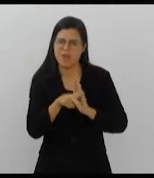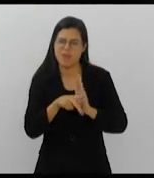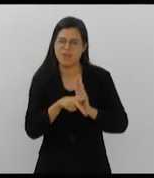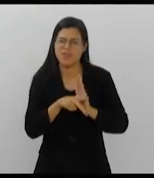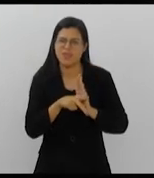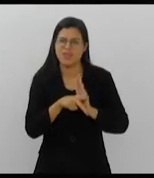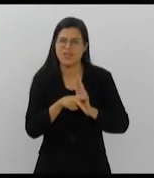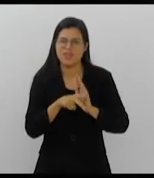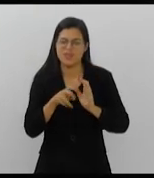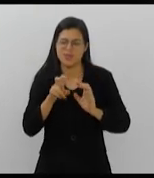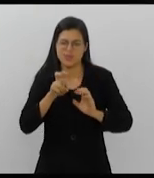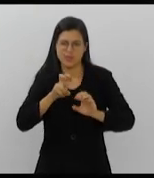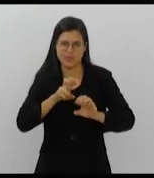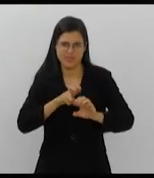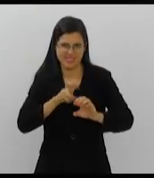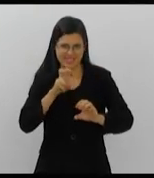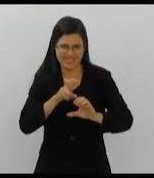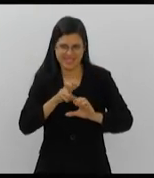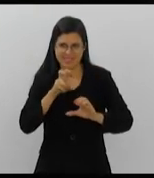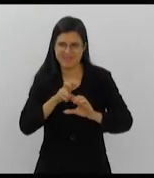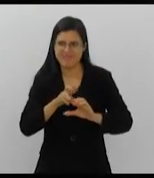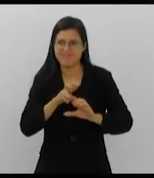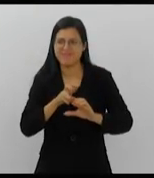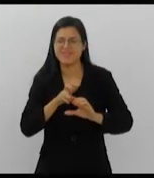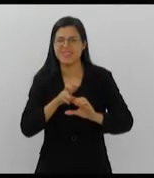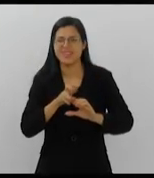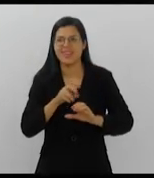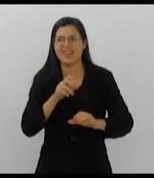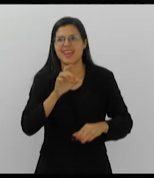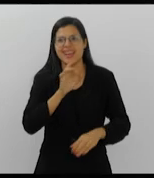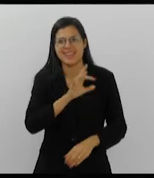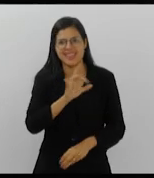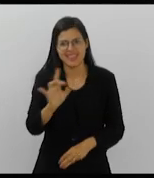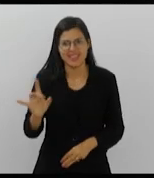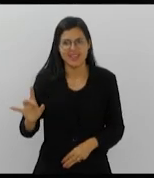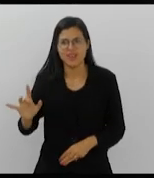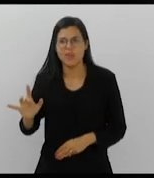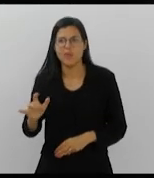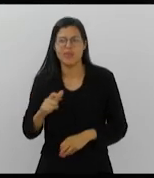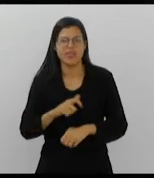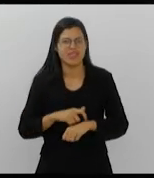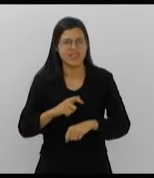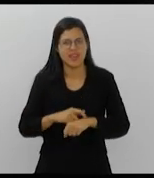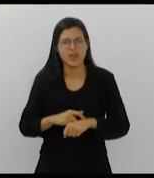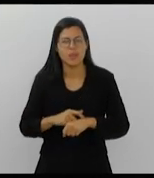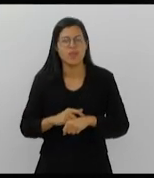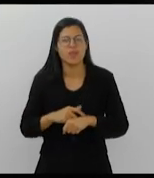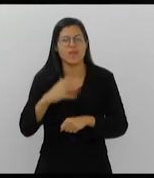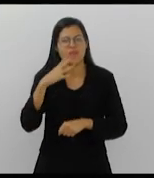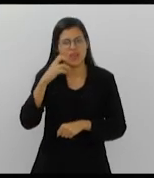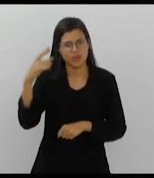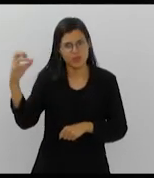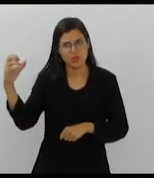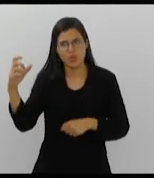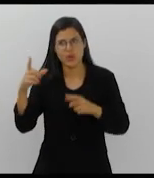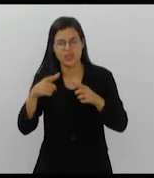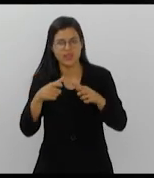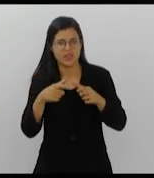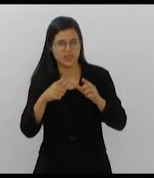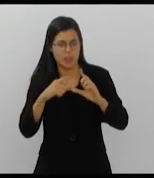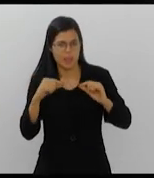e agradecer a cada um de vocês que estão aqui, tomaram o seu tempo, viajaram de Brasília, por exemplo, estão me assistindo pela